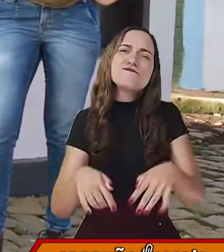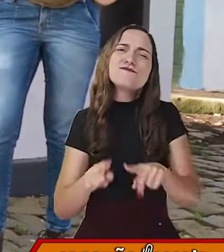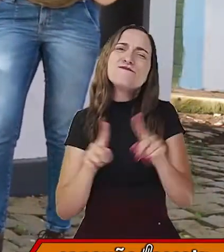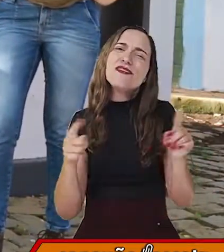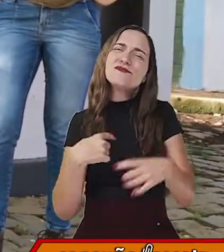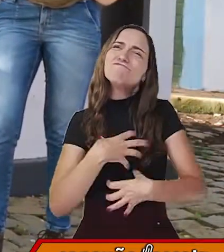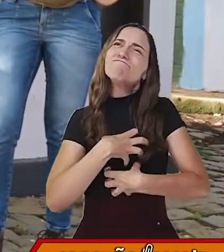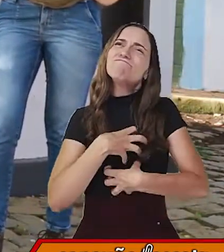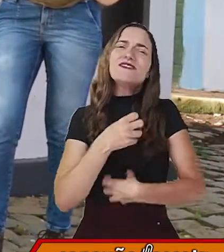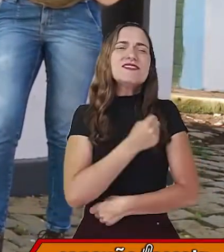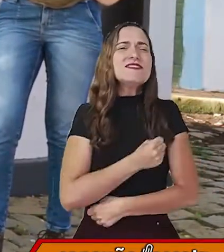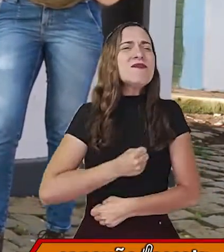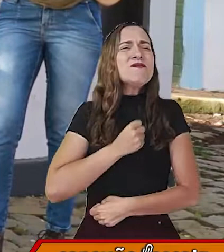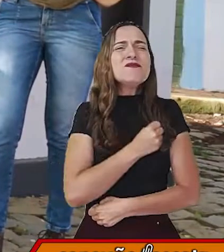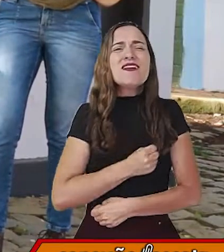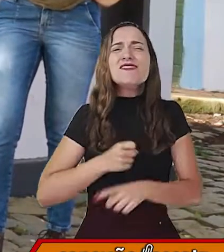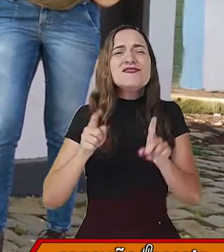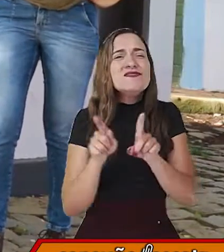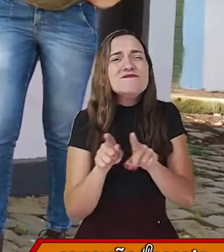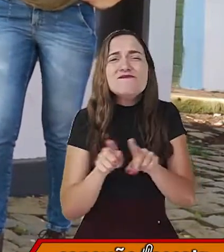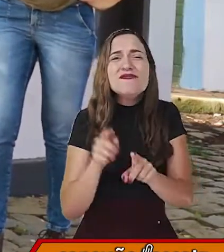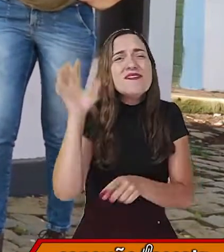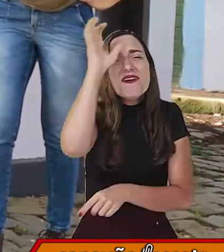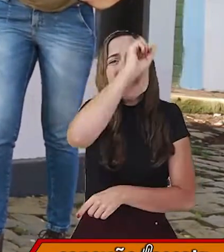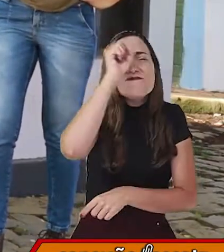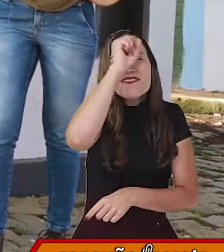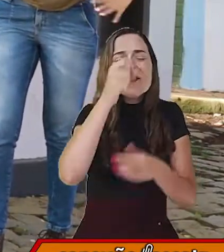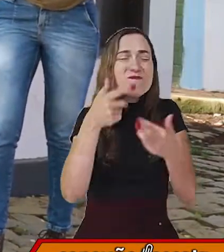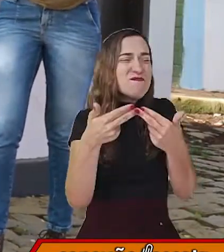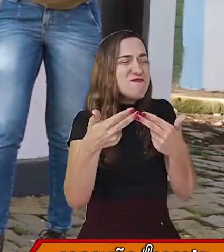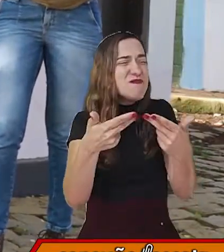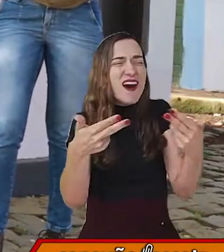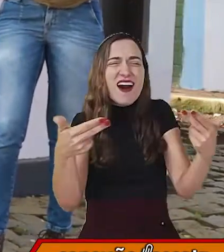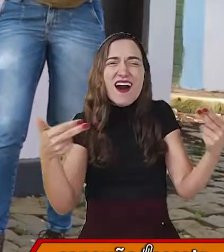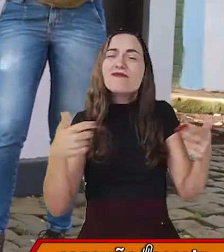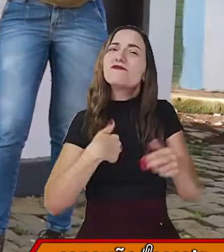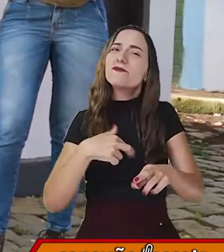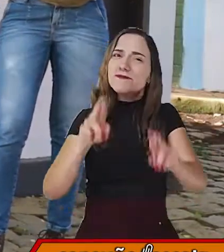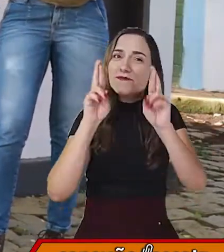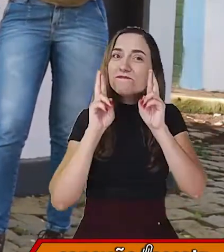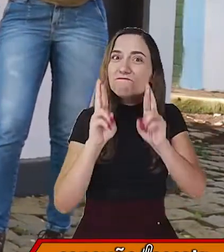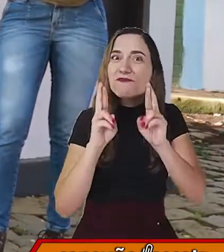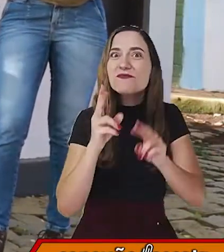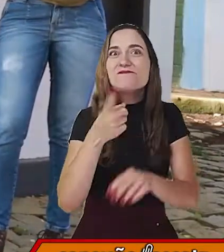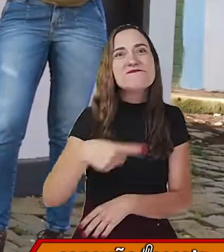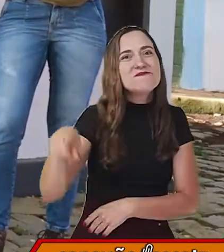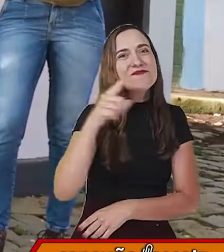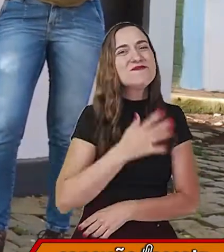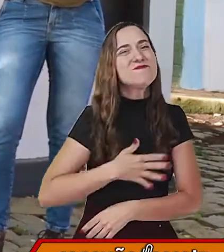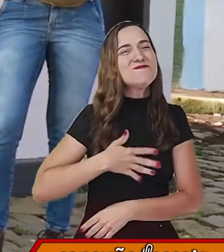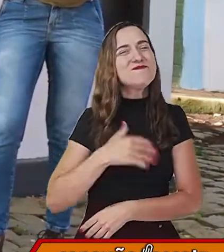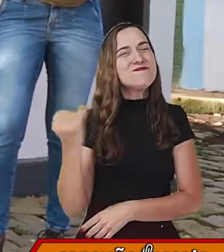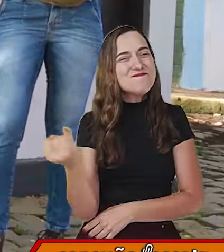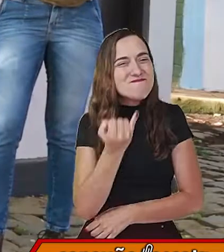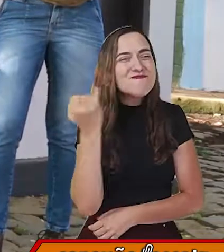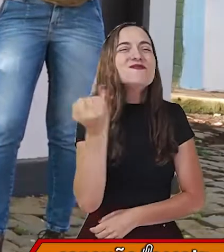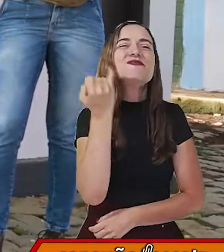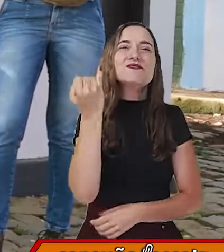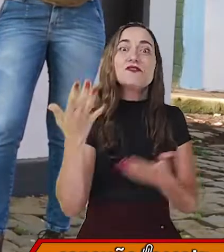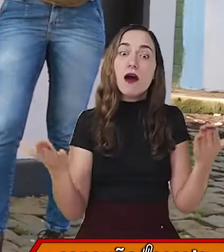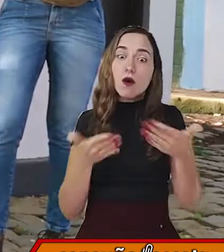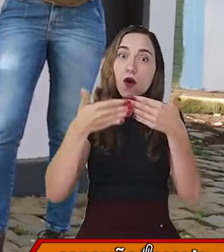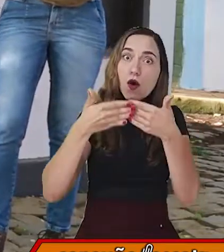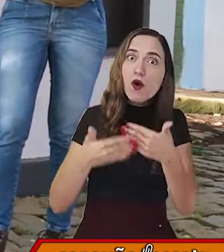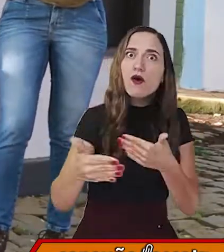aquele sentimento de saudade. Porque nós aprendemos tanto, mas tanto. E eu espero que tenha sido importante para você.